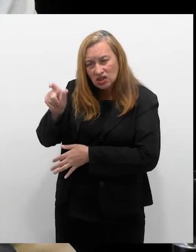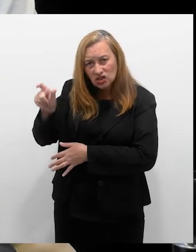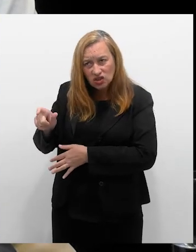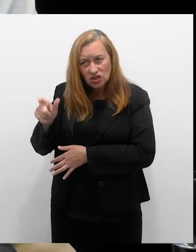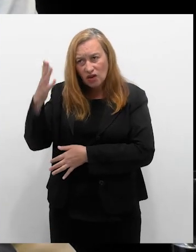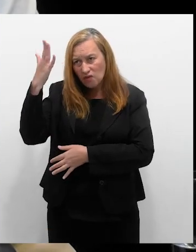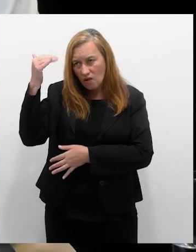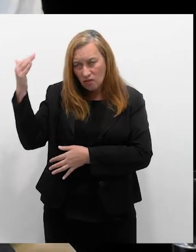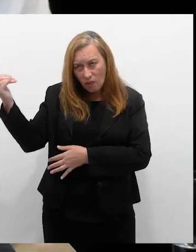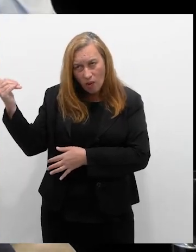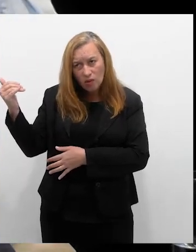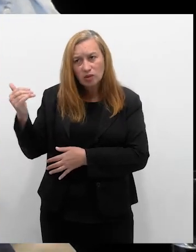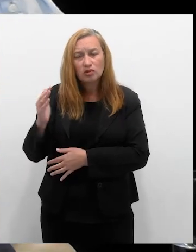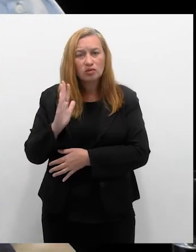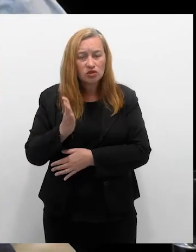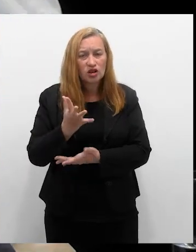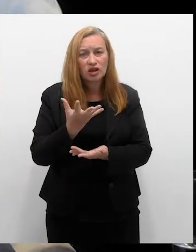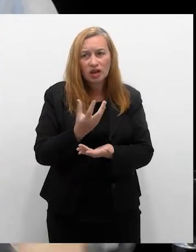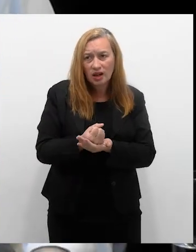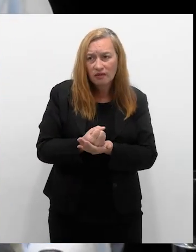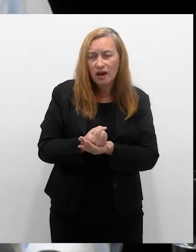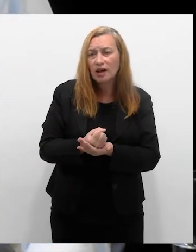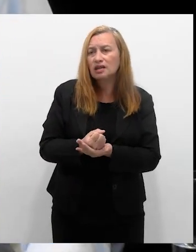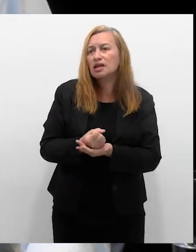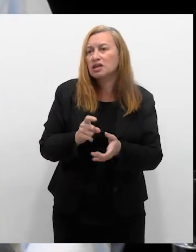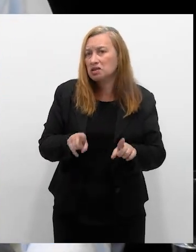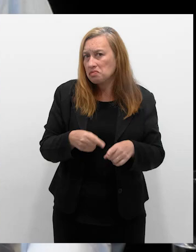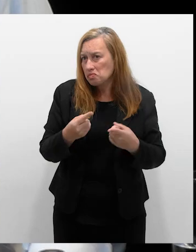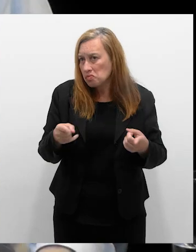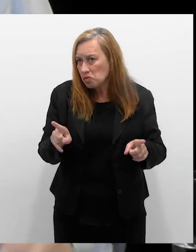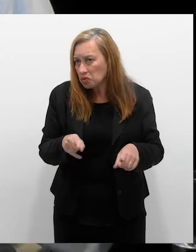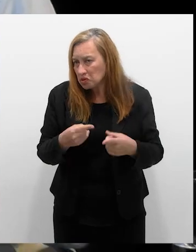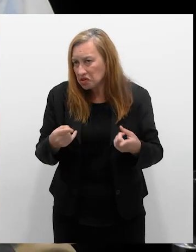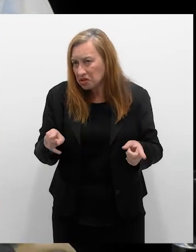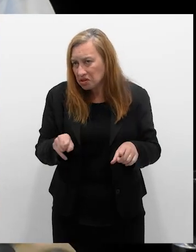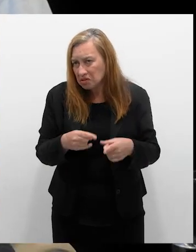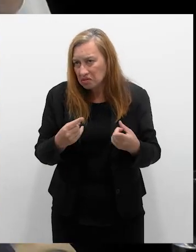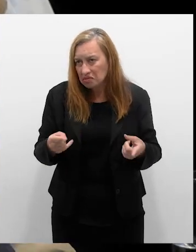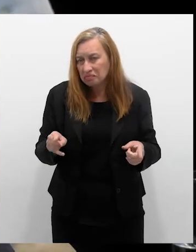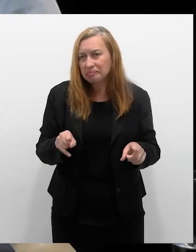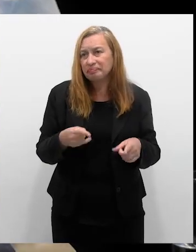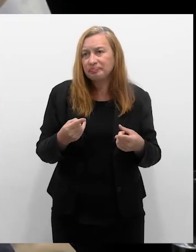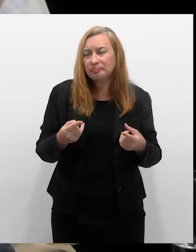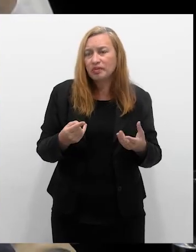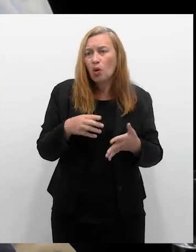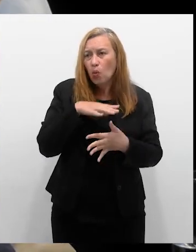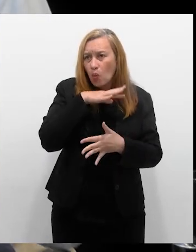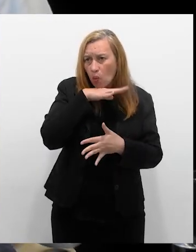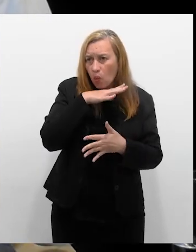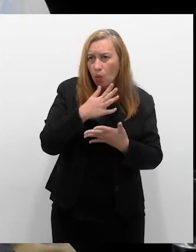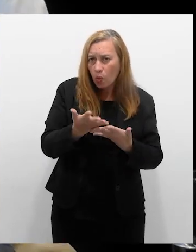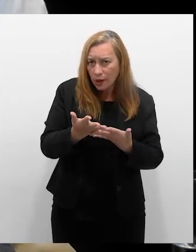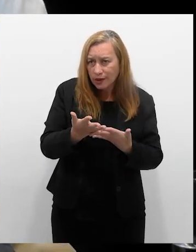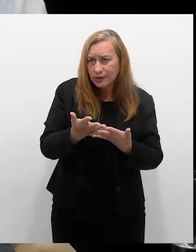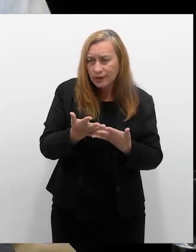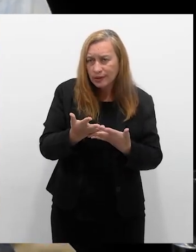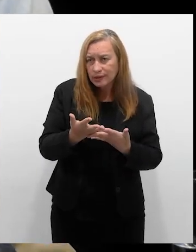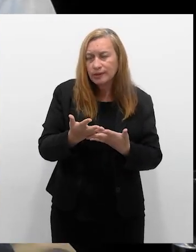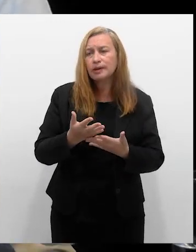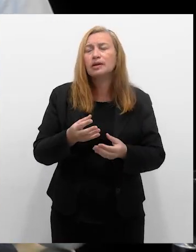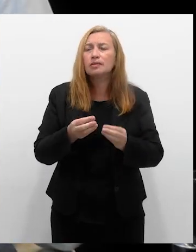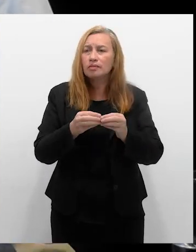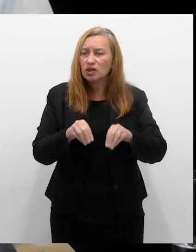repercussão pública, como as pessoas que gravaram essa música de cunho